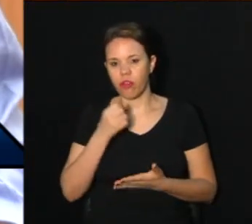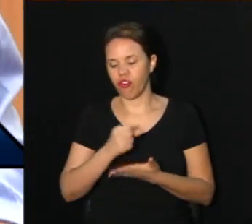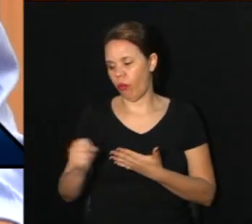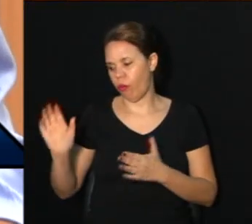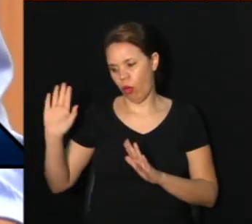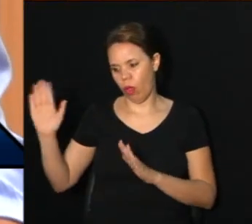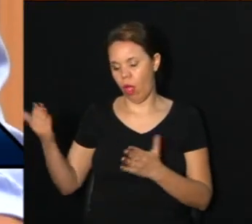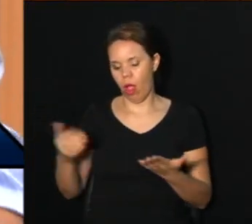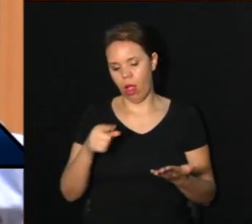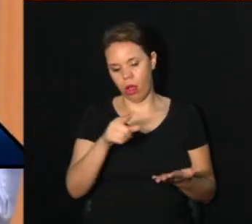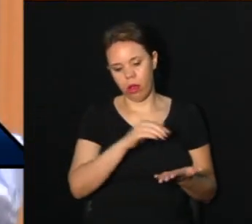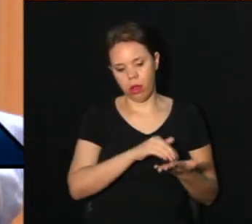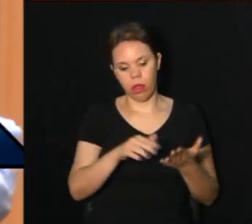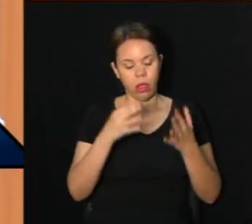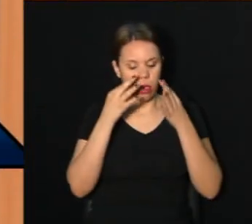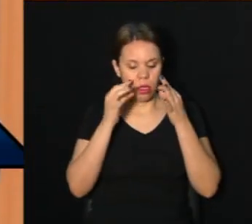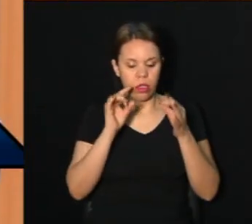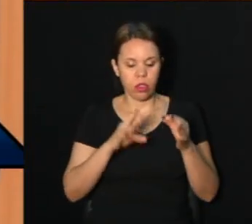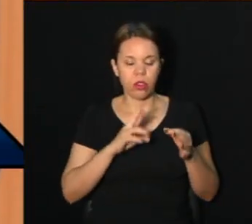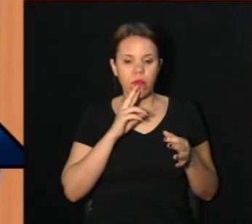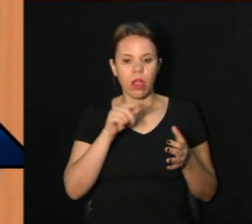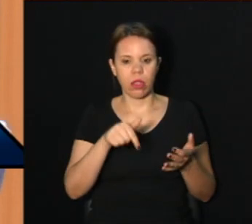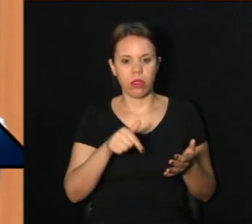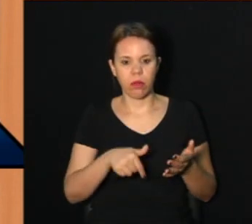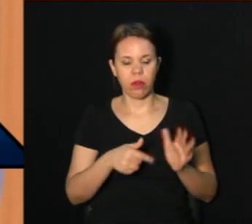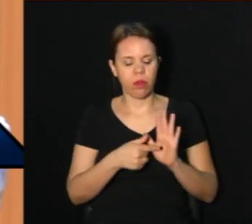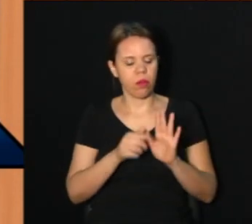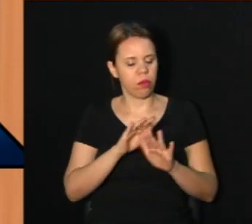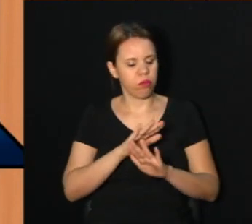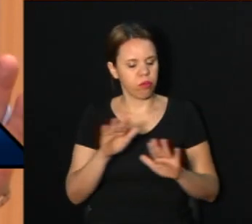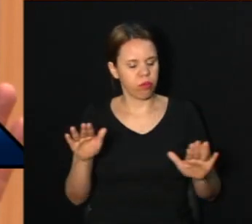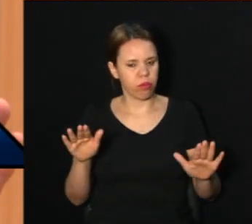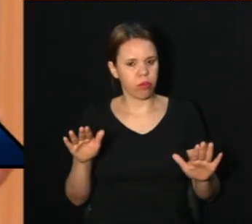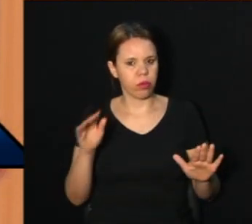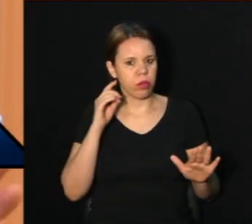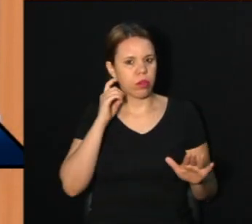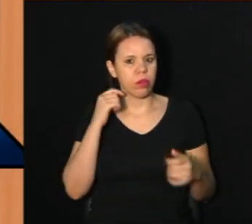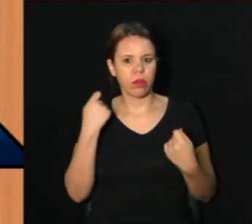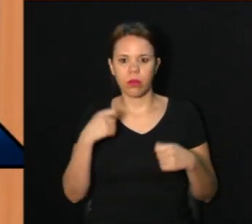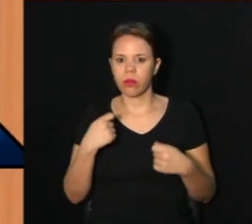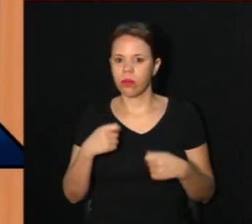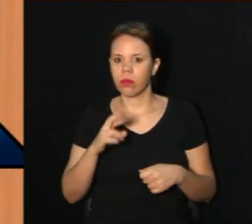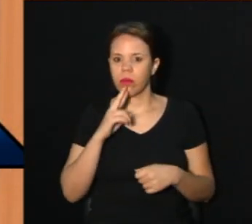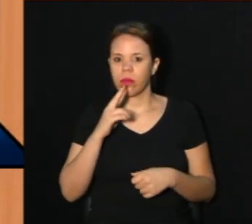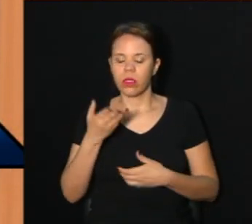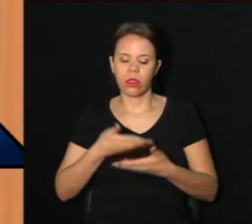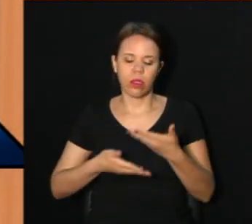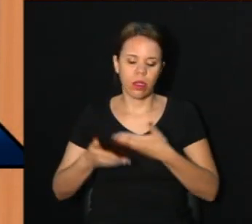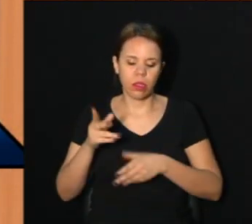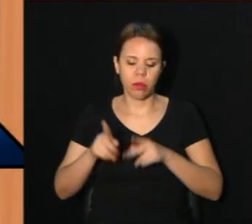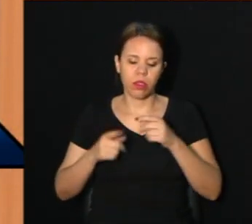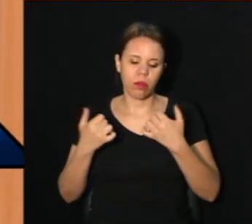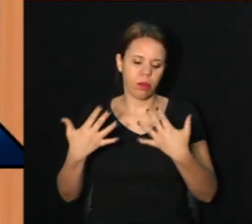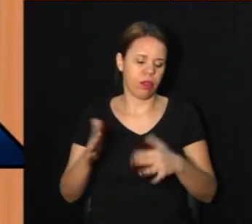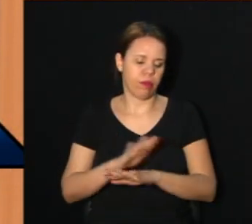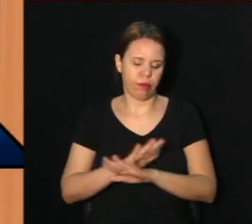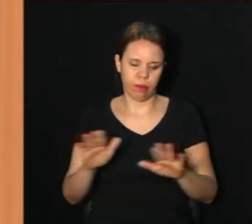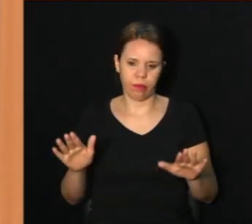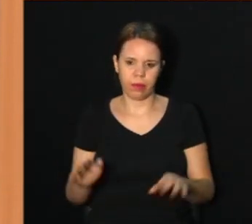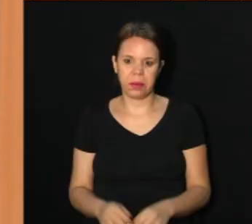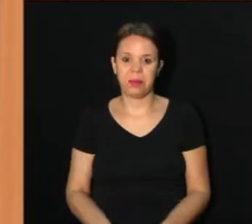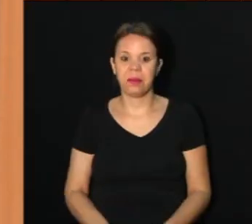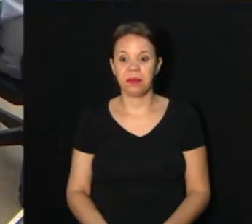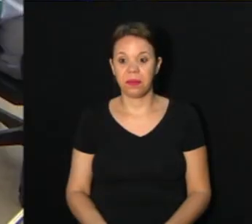senhor se ater, então, aos questionamentos que foram apresentados, o senhor não precisa necessariamente interagir com a plateia. Ok.